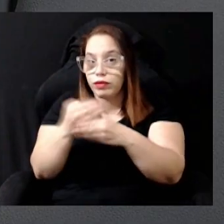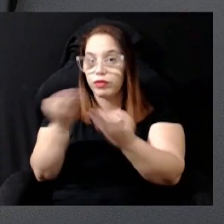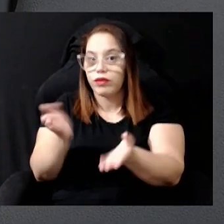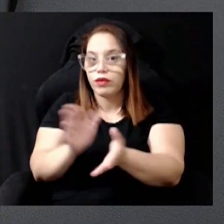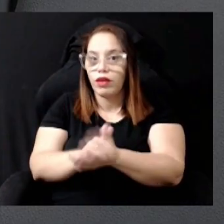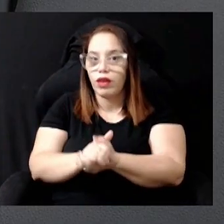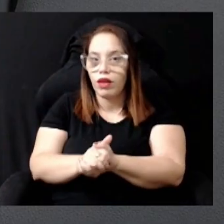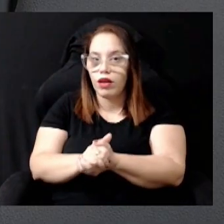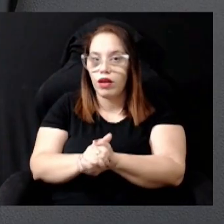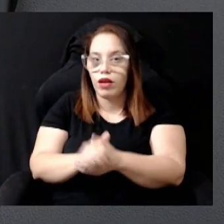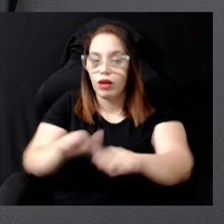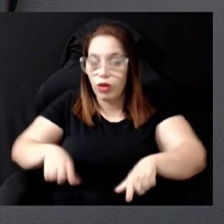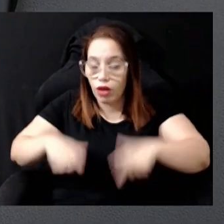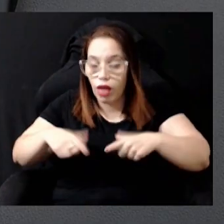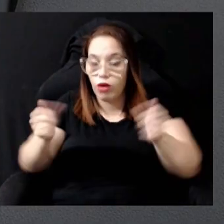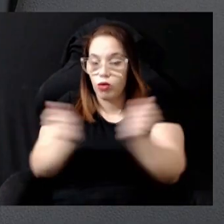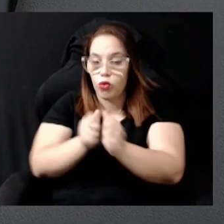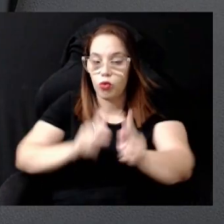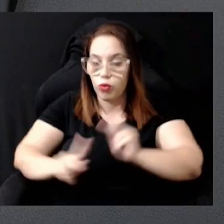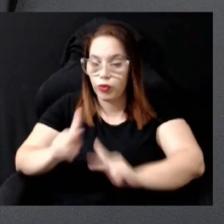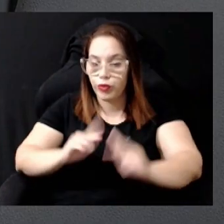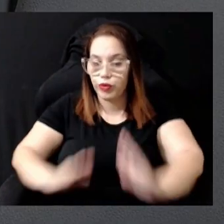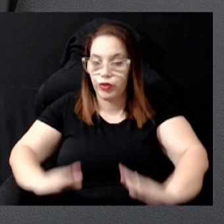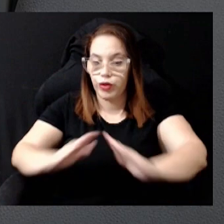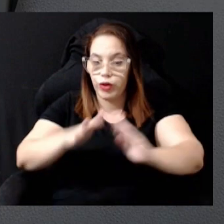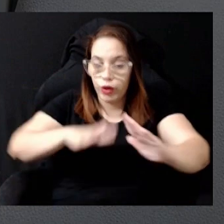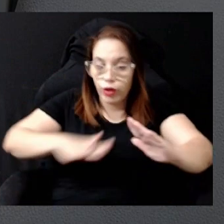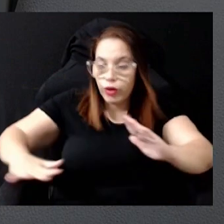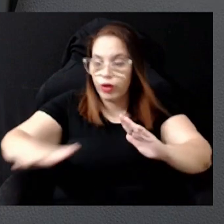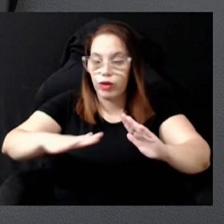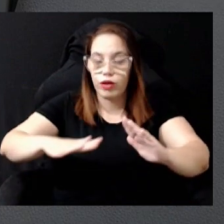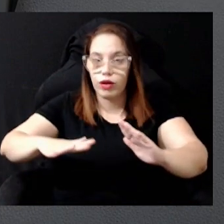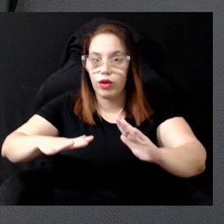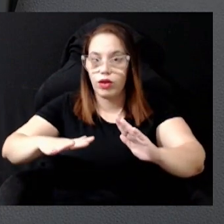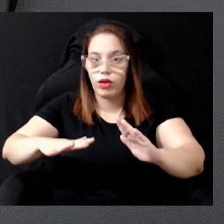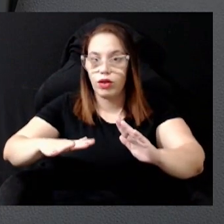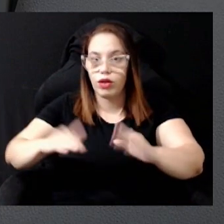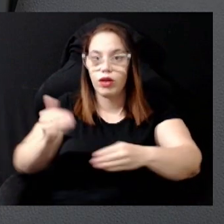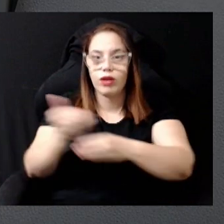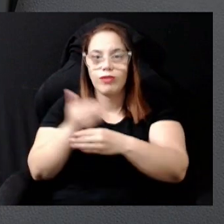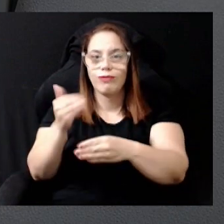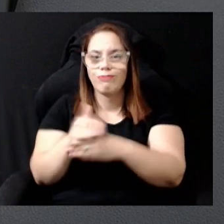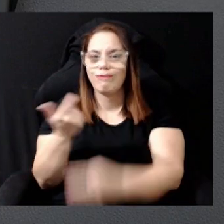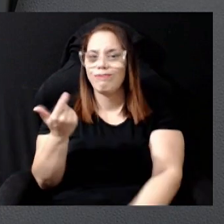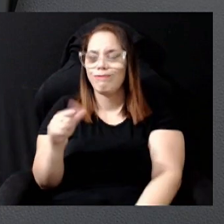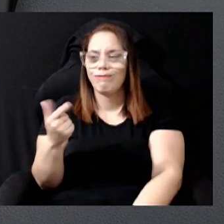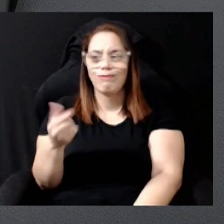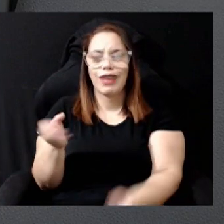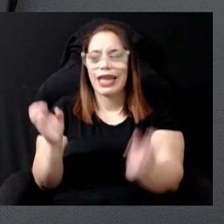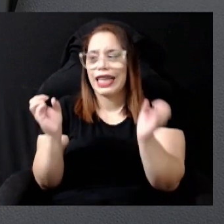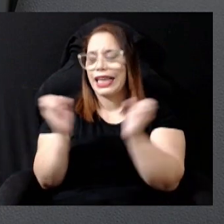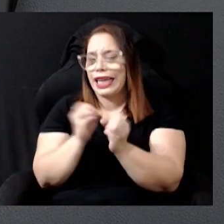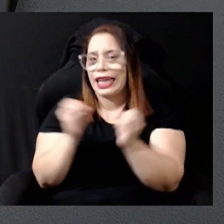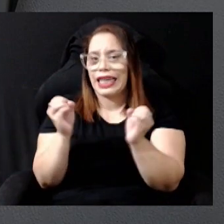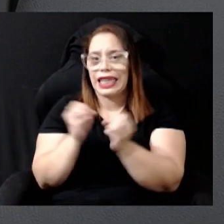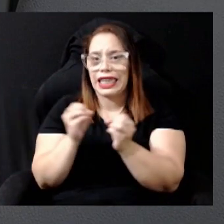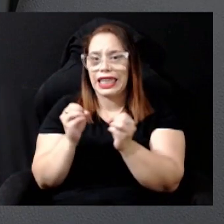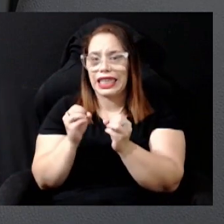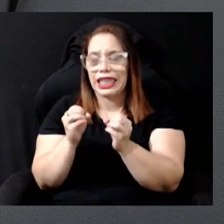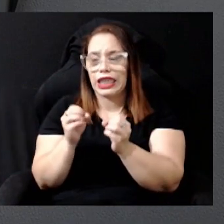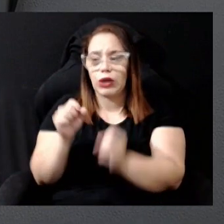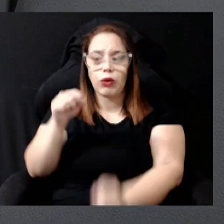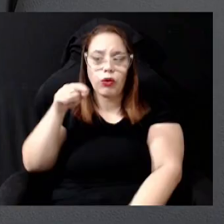com os moradores numa área que estava definida já para construção, mas não tinha absolutamente nada, só tinha formiga. E junto